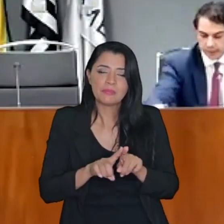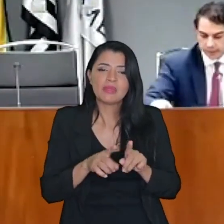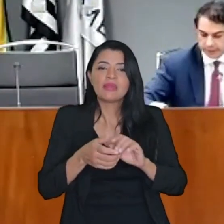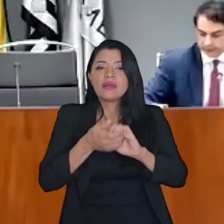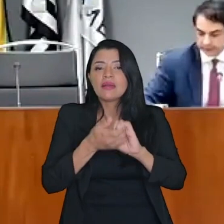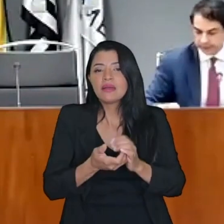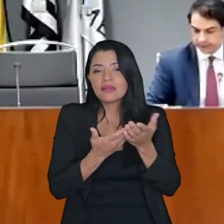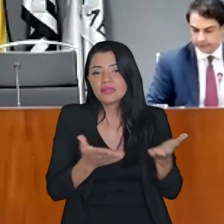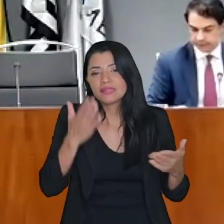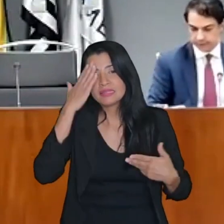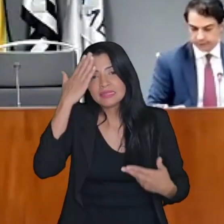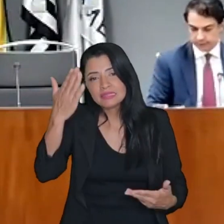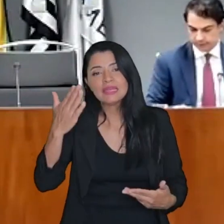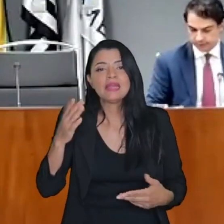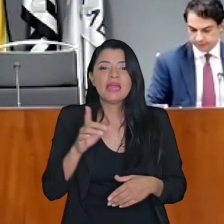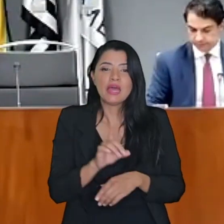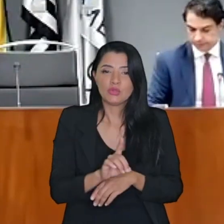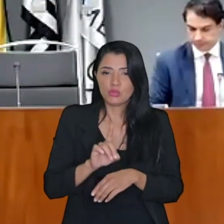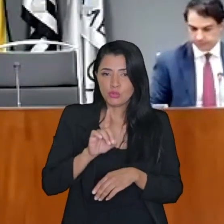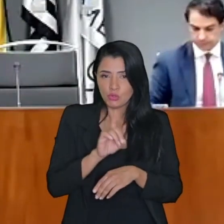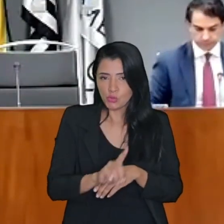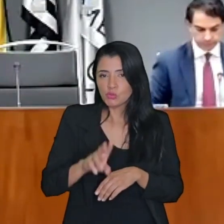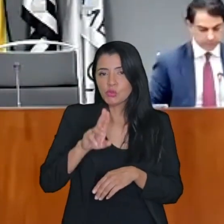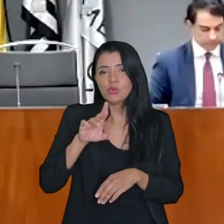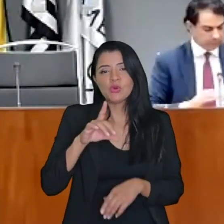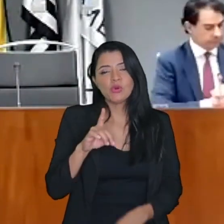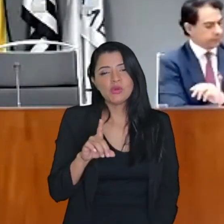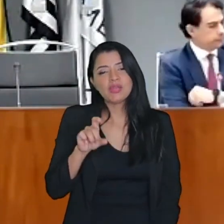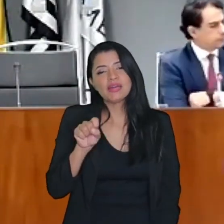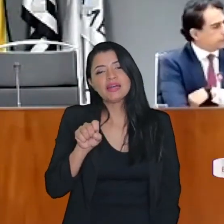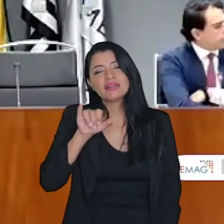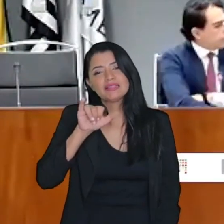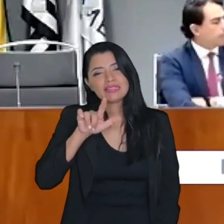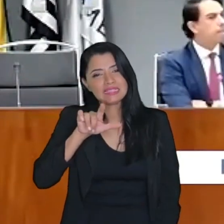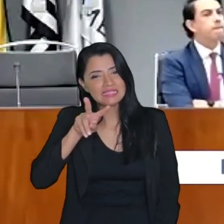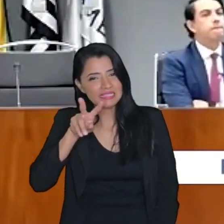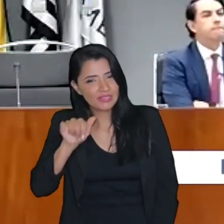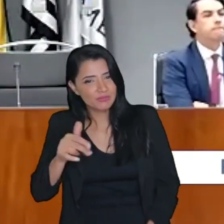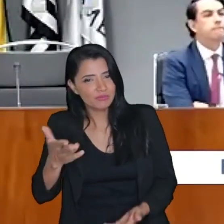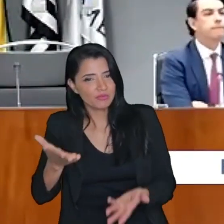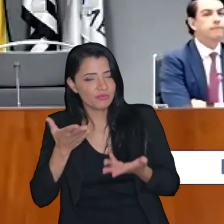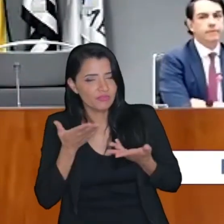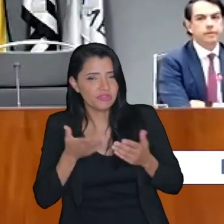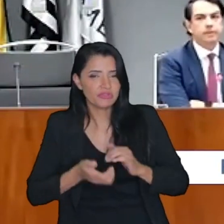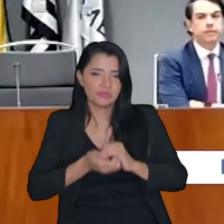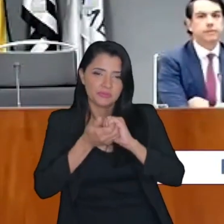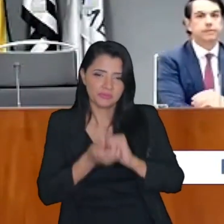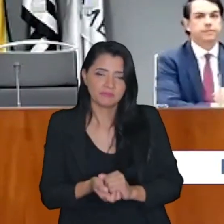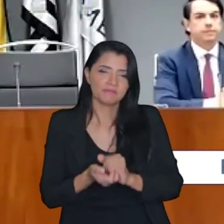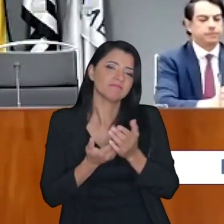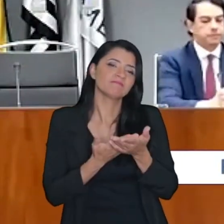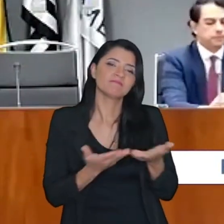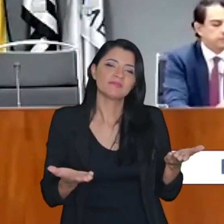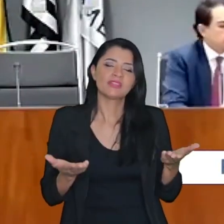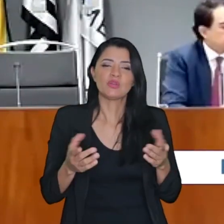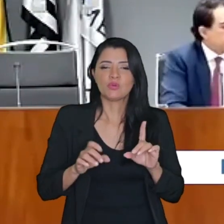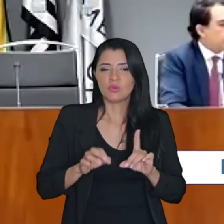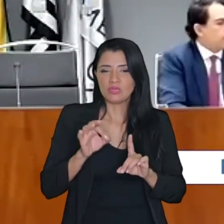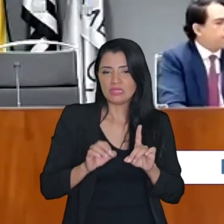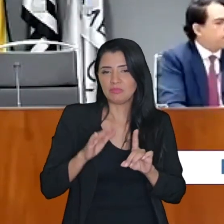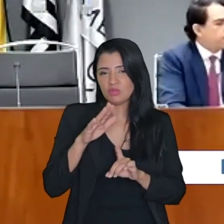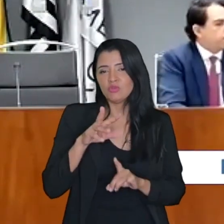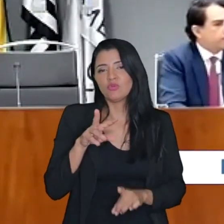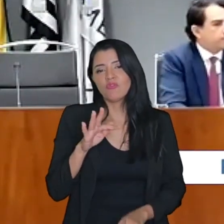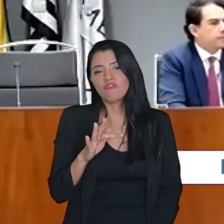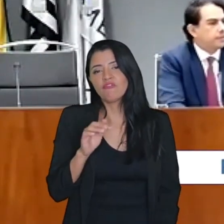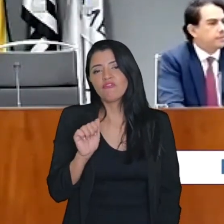agradecer a doutora Silvia e ao doutor Nino todo pelo convite, cumprimentar aqui o desembargador Fausto, a